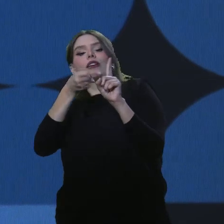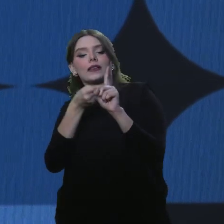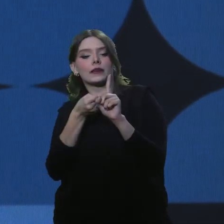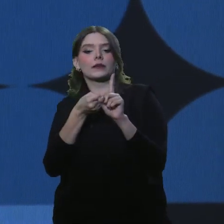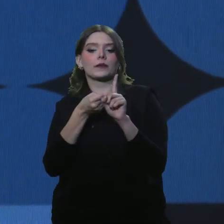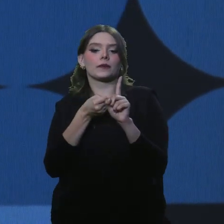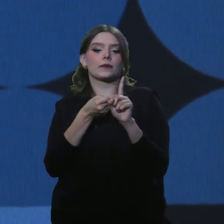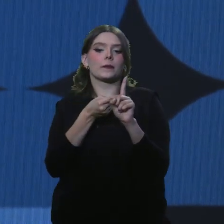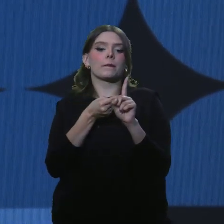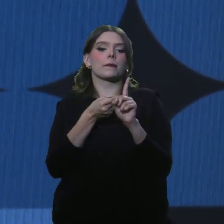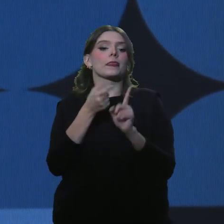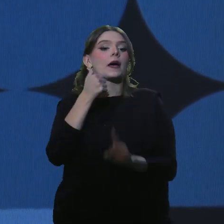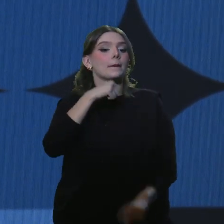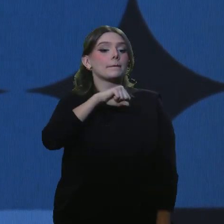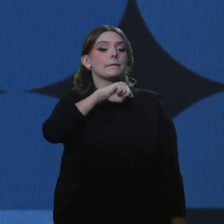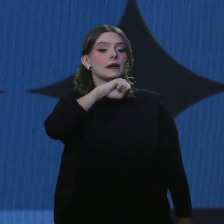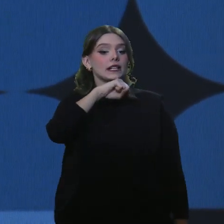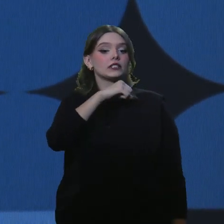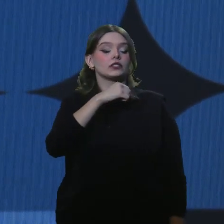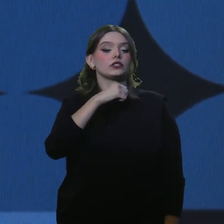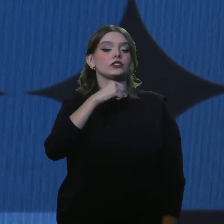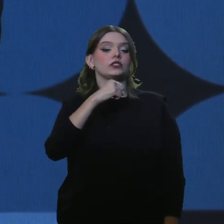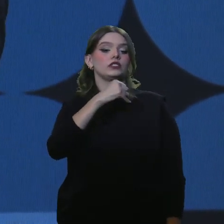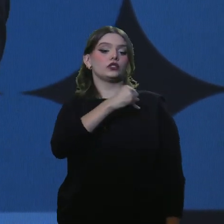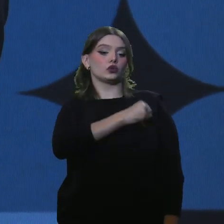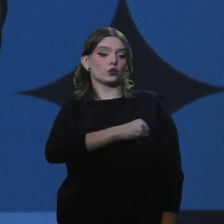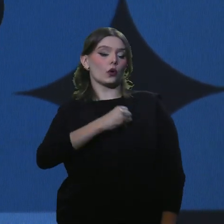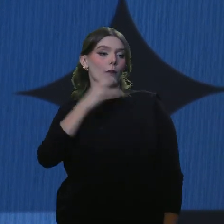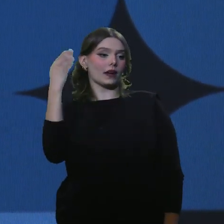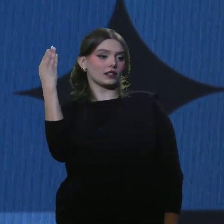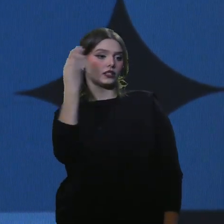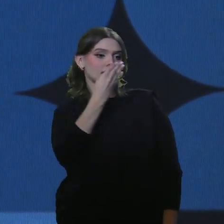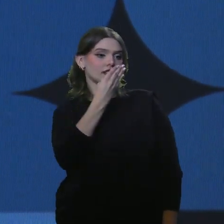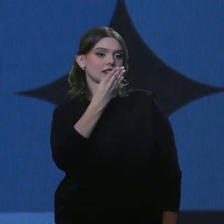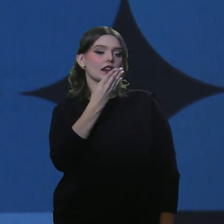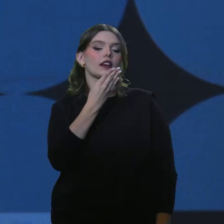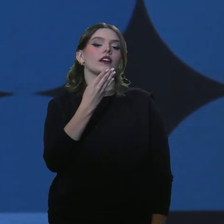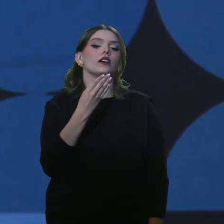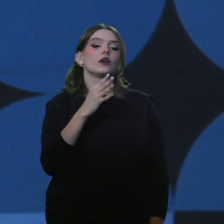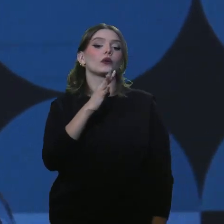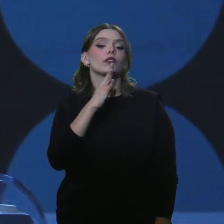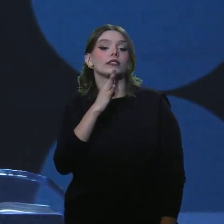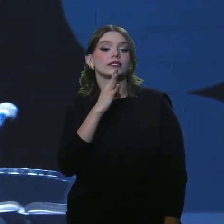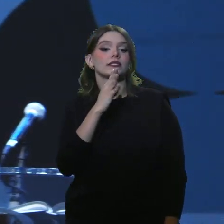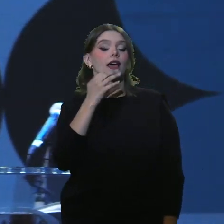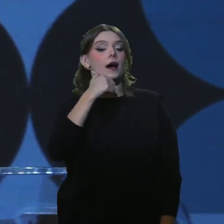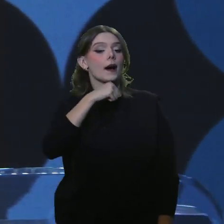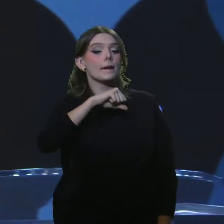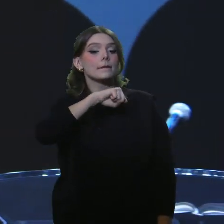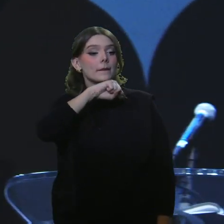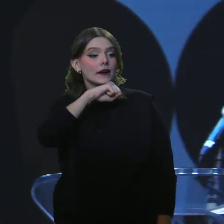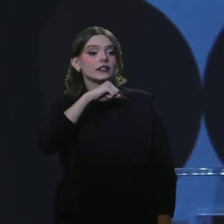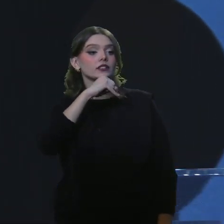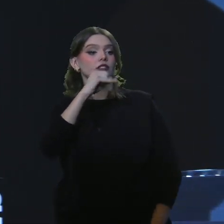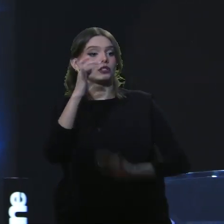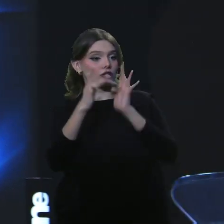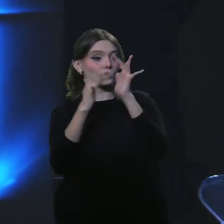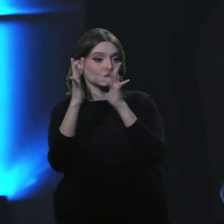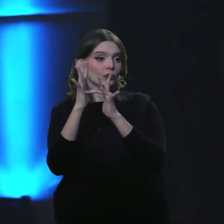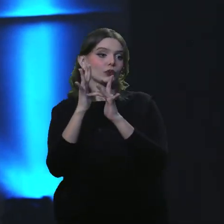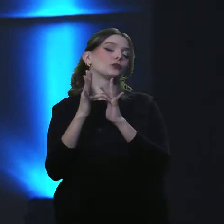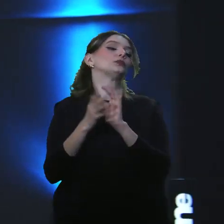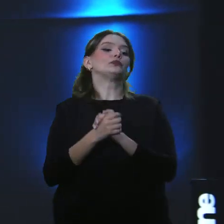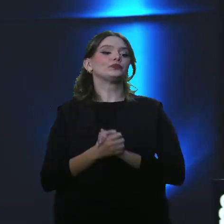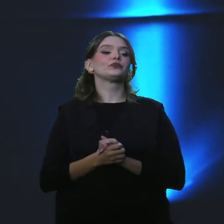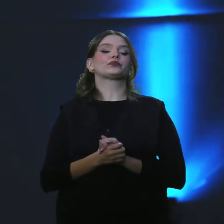eram primas, Isabel e Maria. E o mesmo anjo que fala com uma, fala com outra também. A